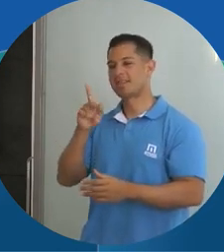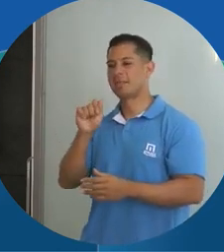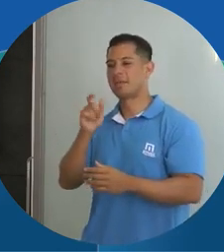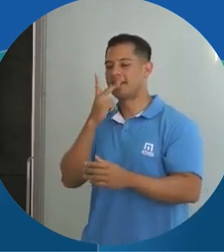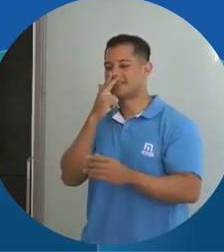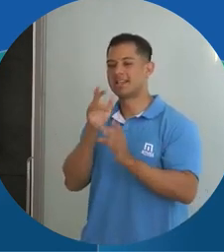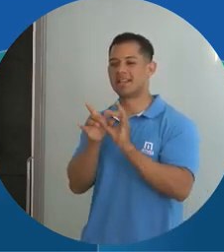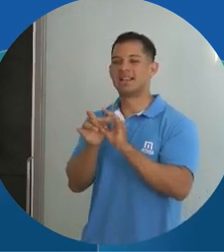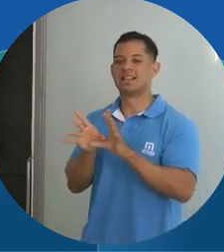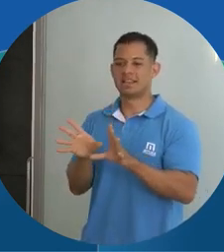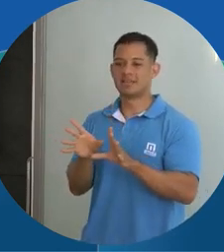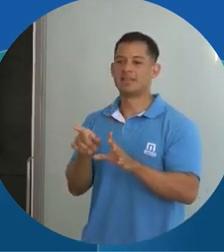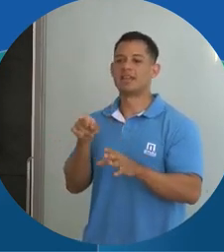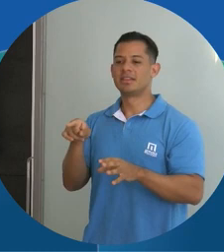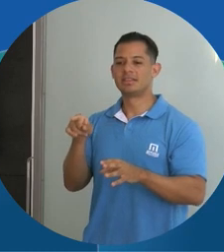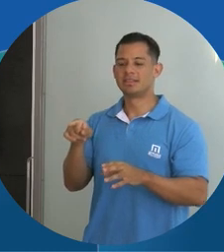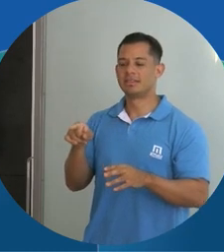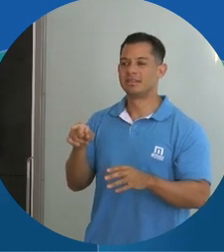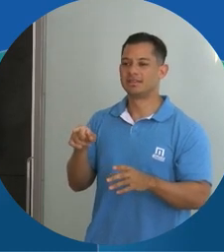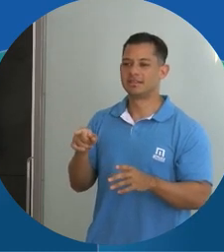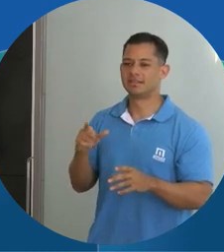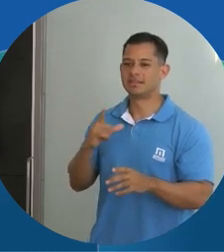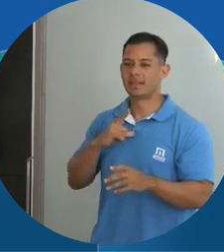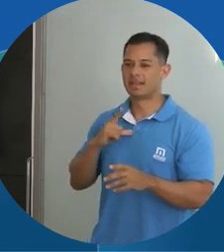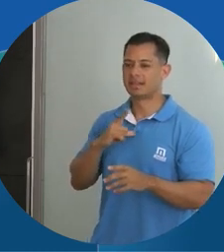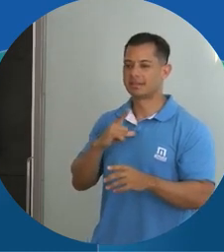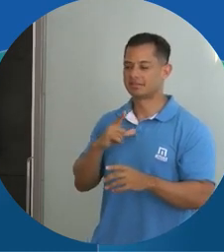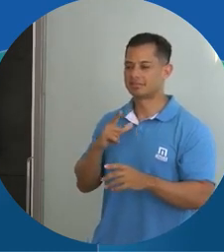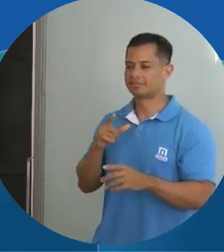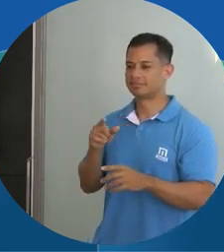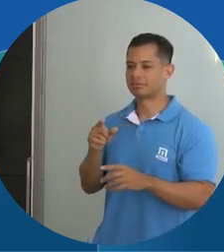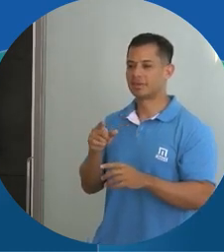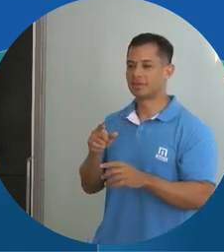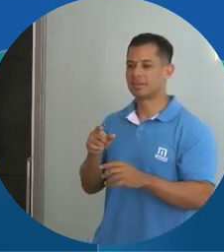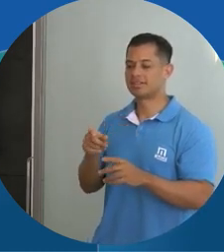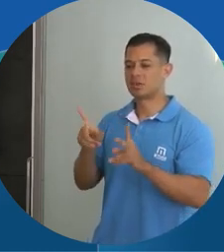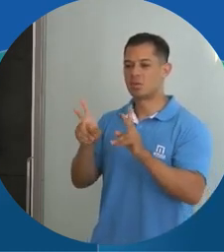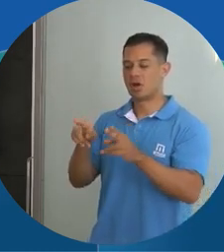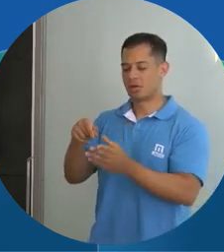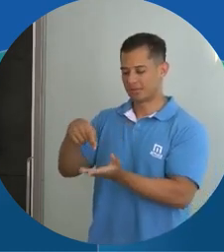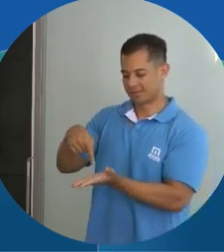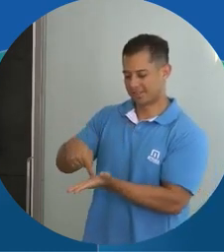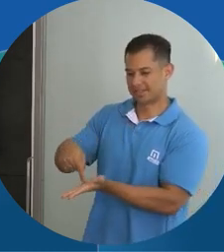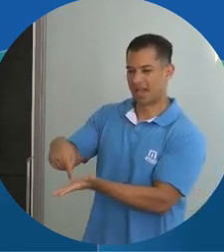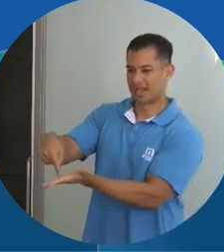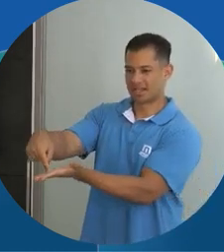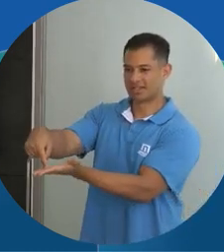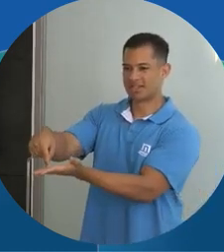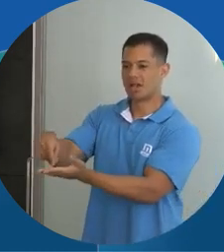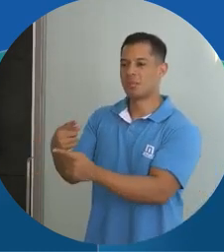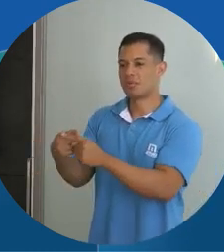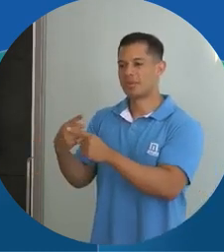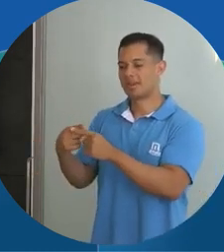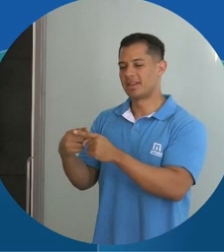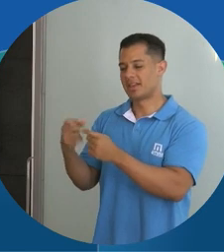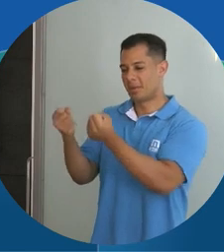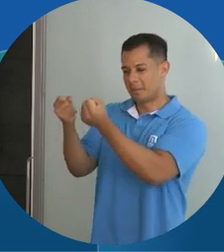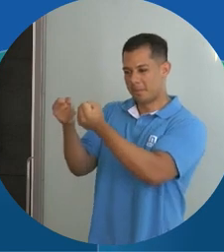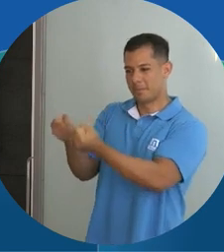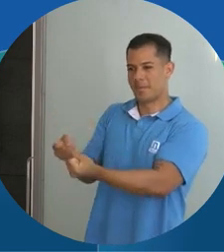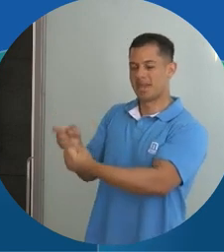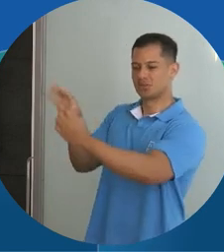ela tem funções de estaca à medida que ela entra no terreno e faz essa transferência do peso superior da